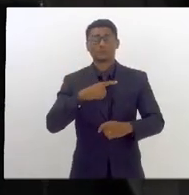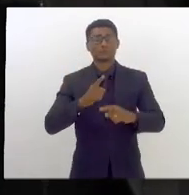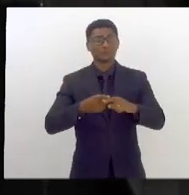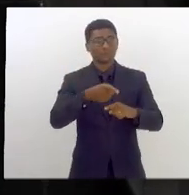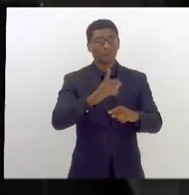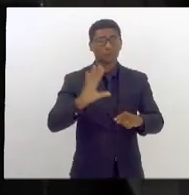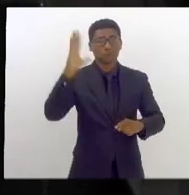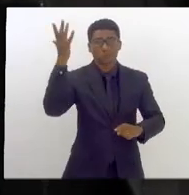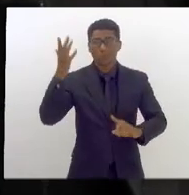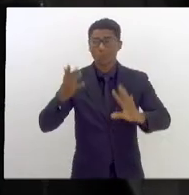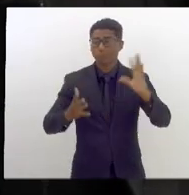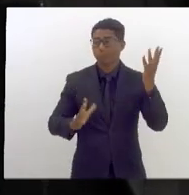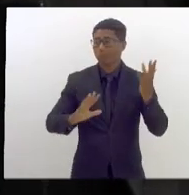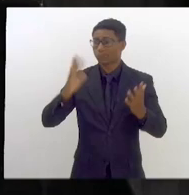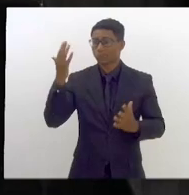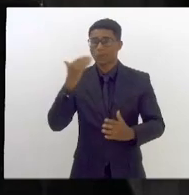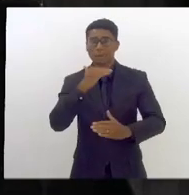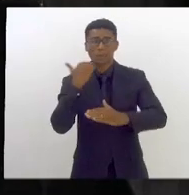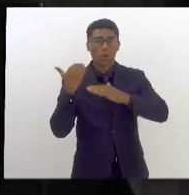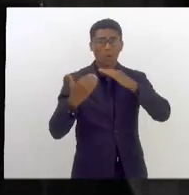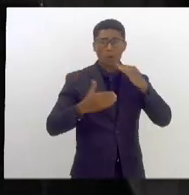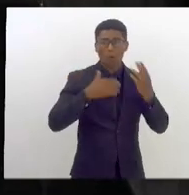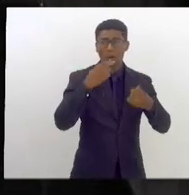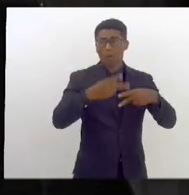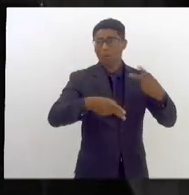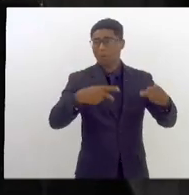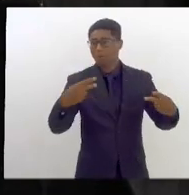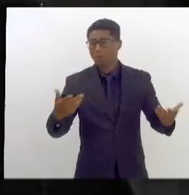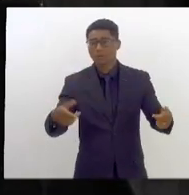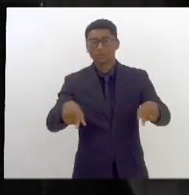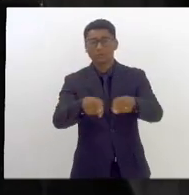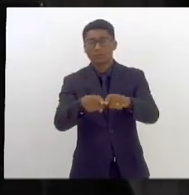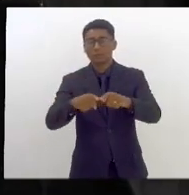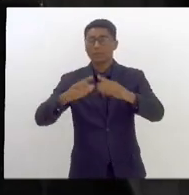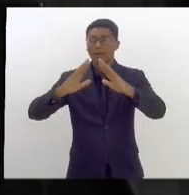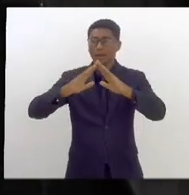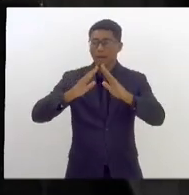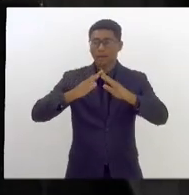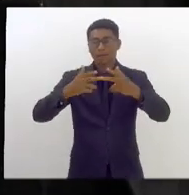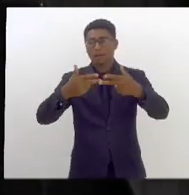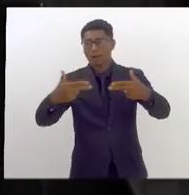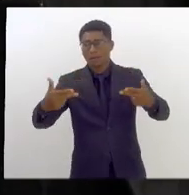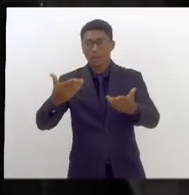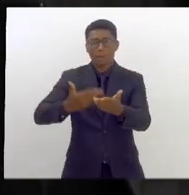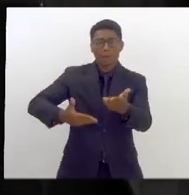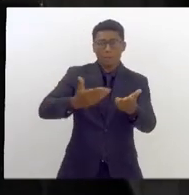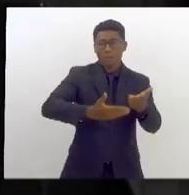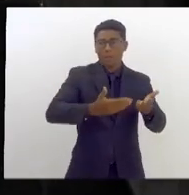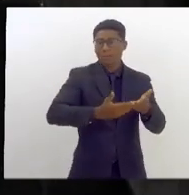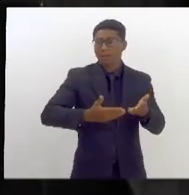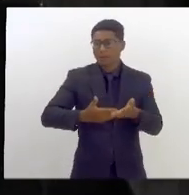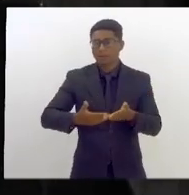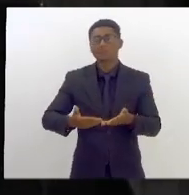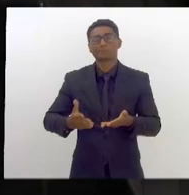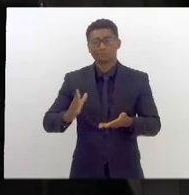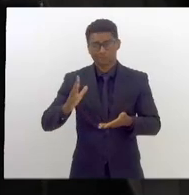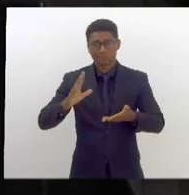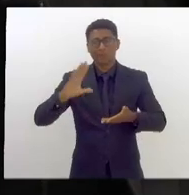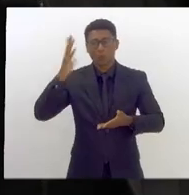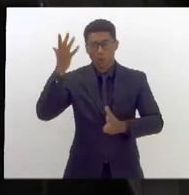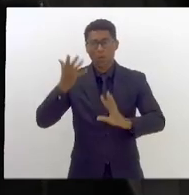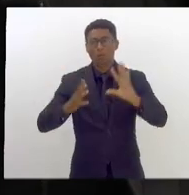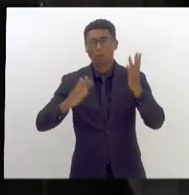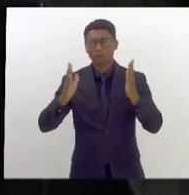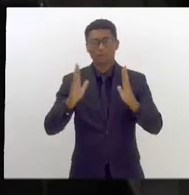mortes com as perdas materiais que sempre acontecem no verão